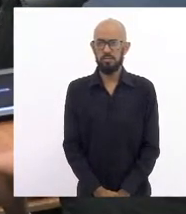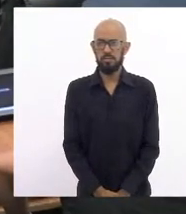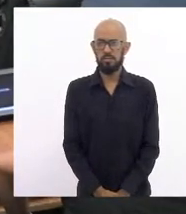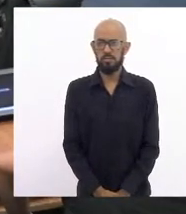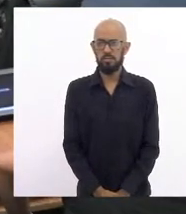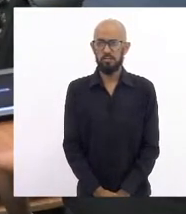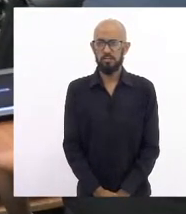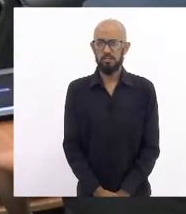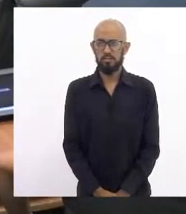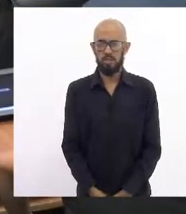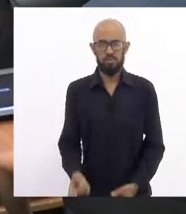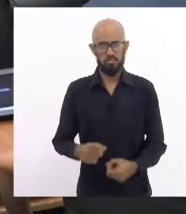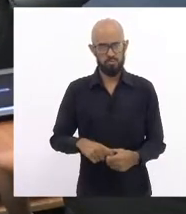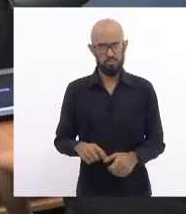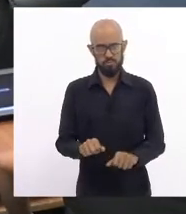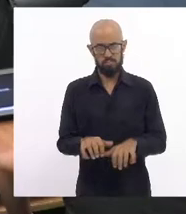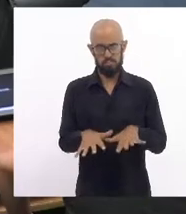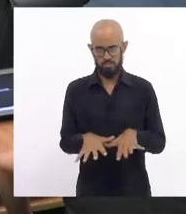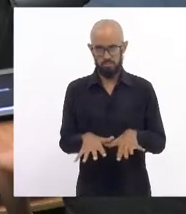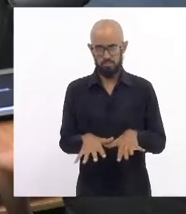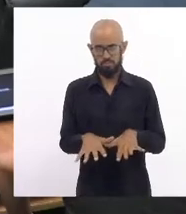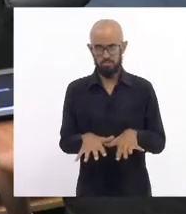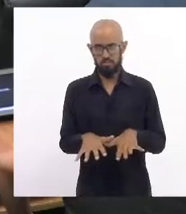Está reaberta a sessão.